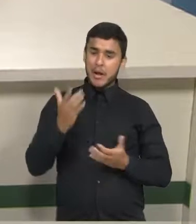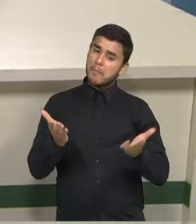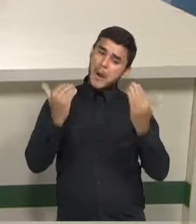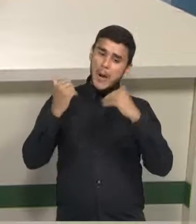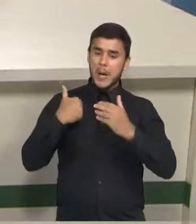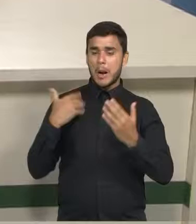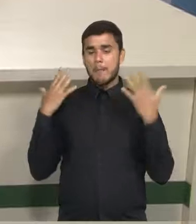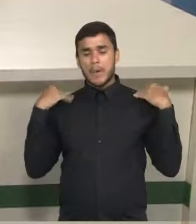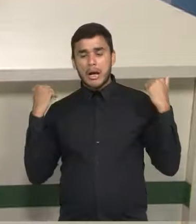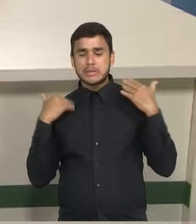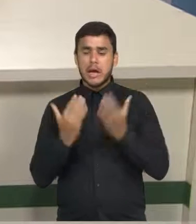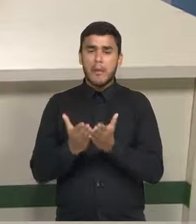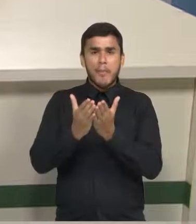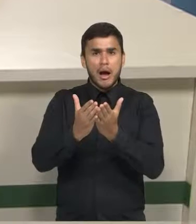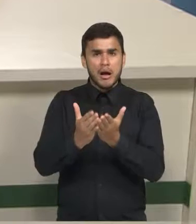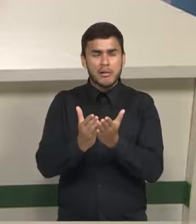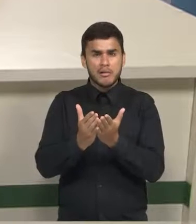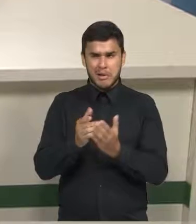intuito